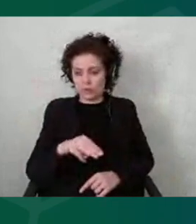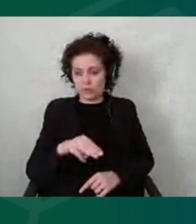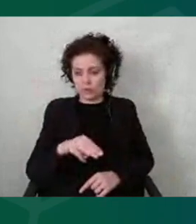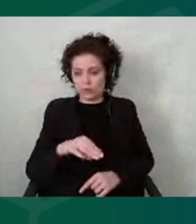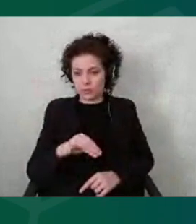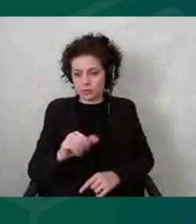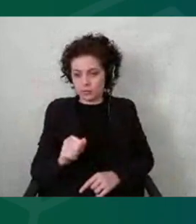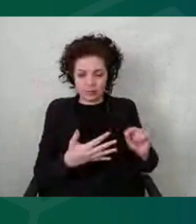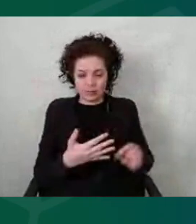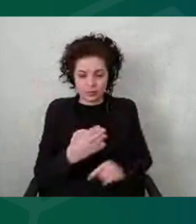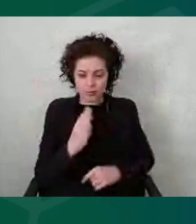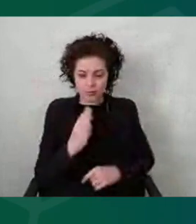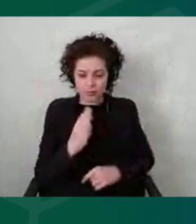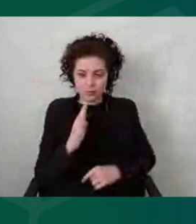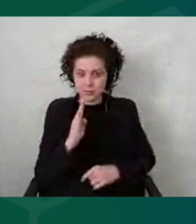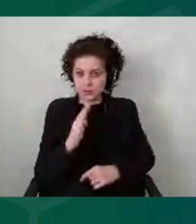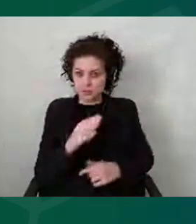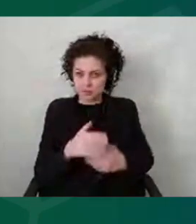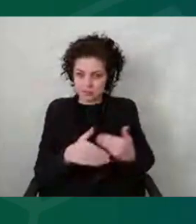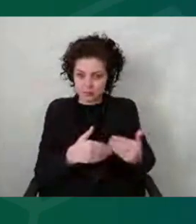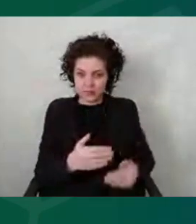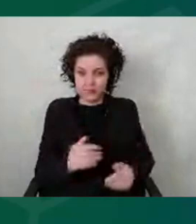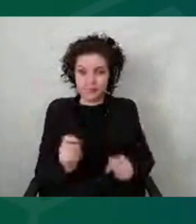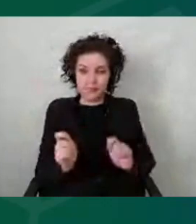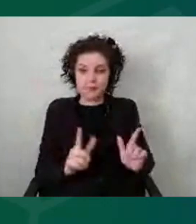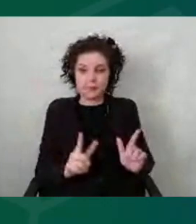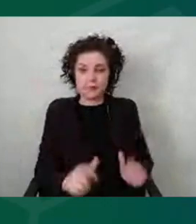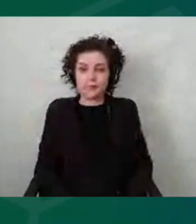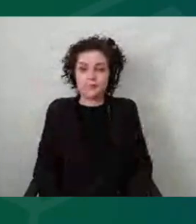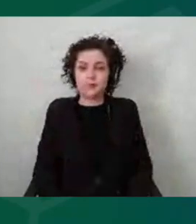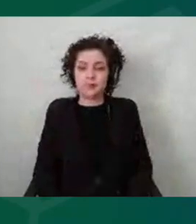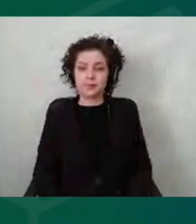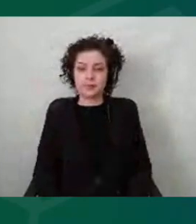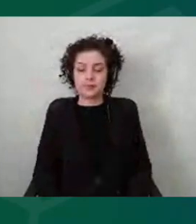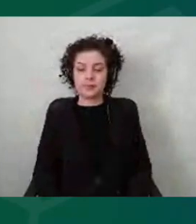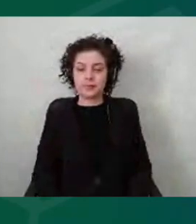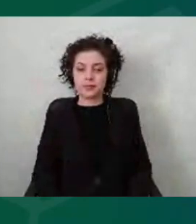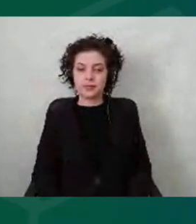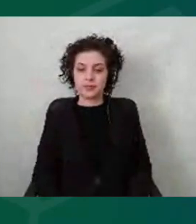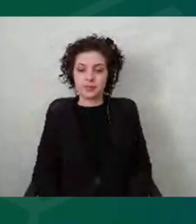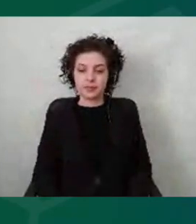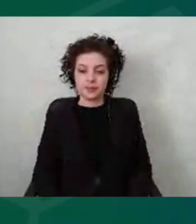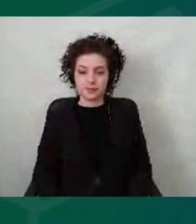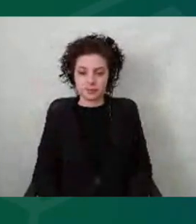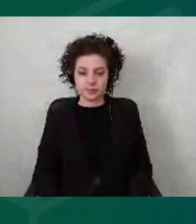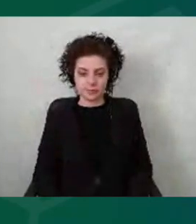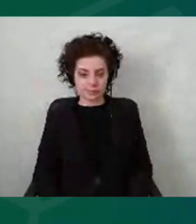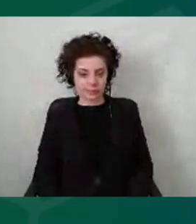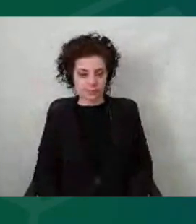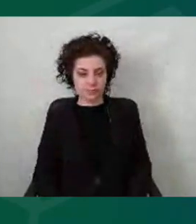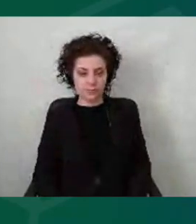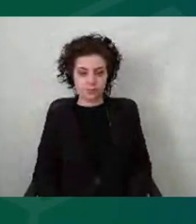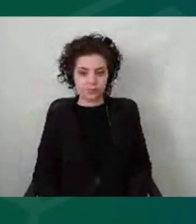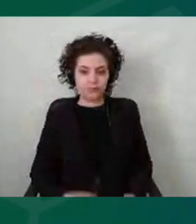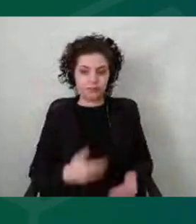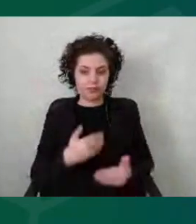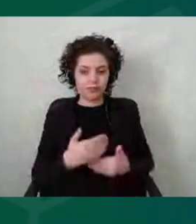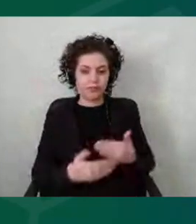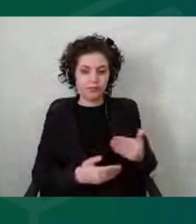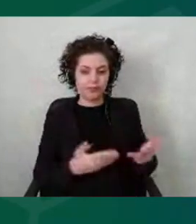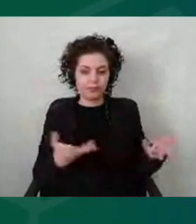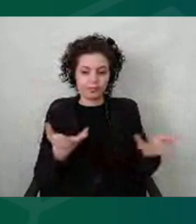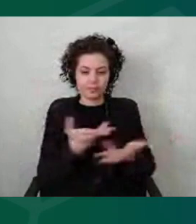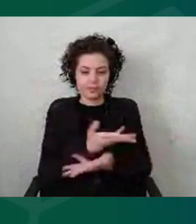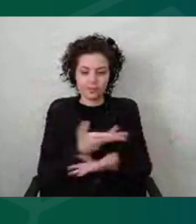processos biológicos, passo o próximo, por favor. Aqui nós vamos ver num processo de interação